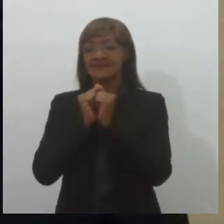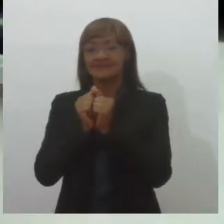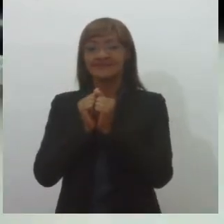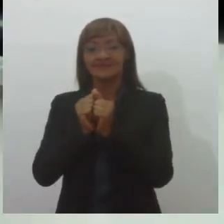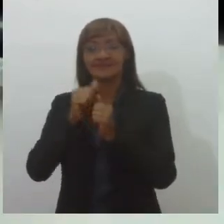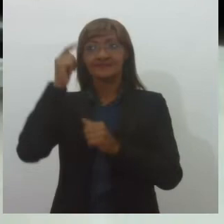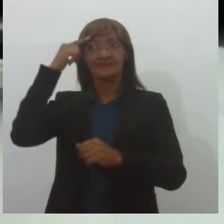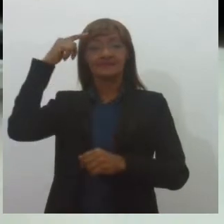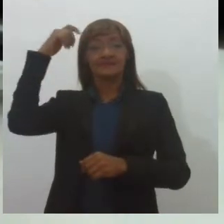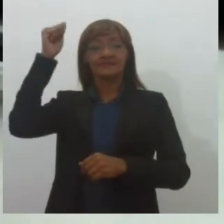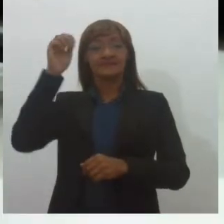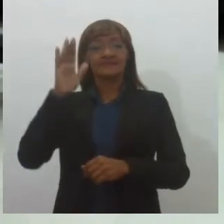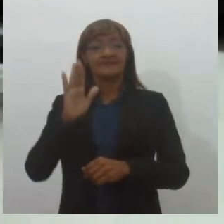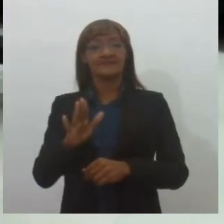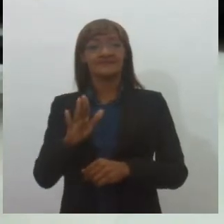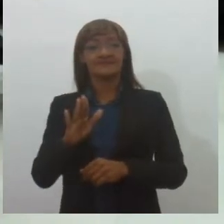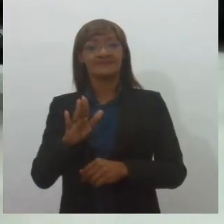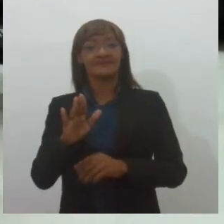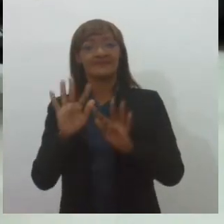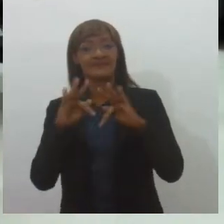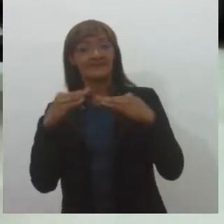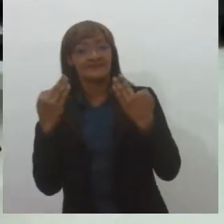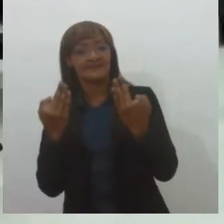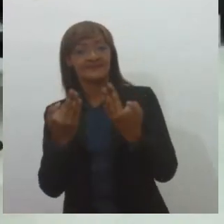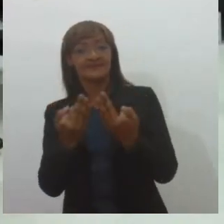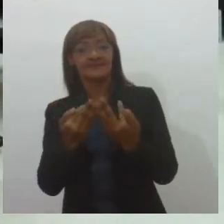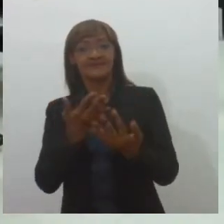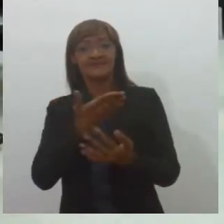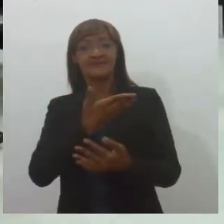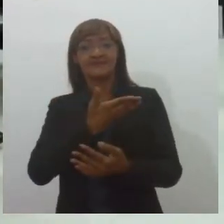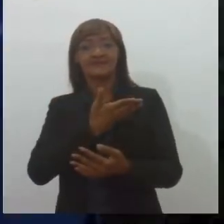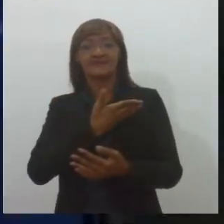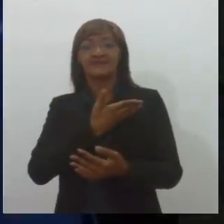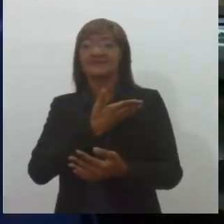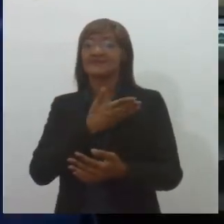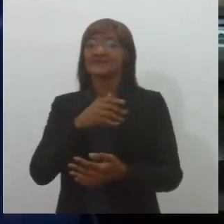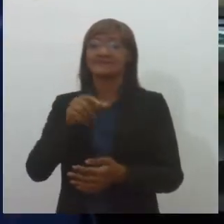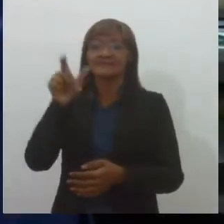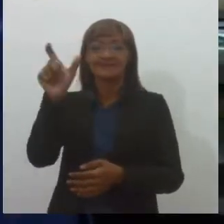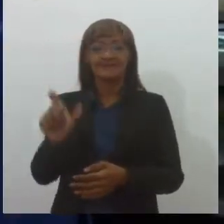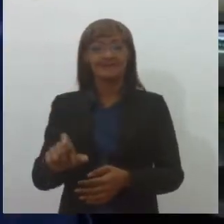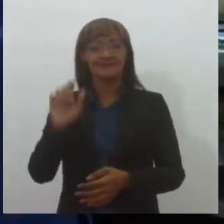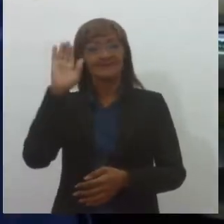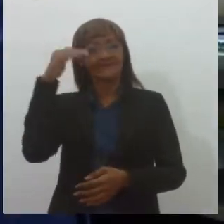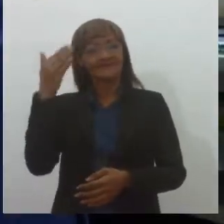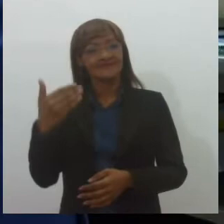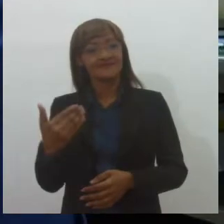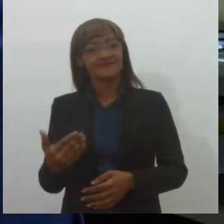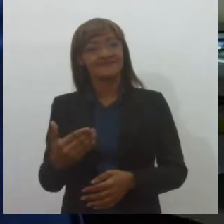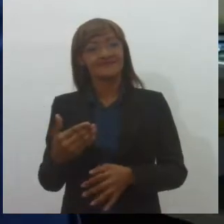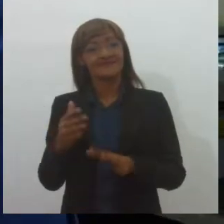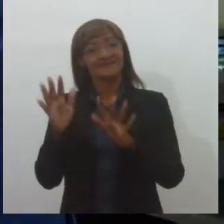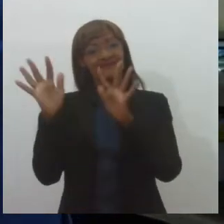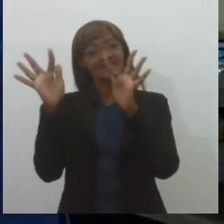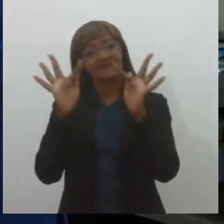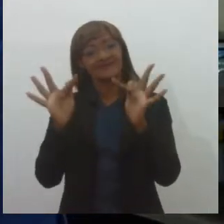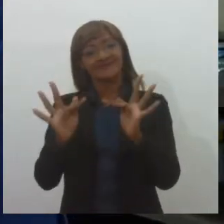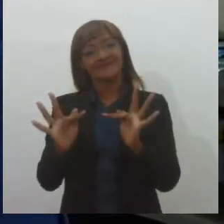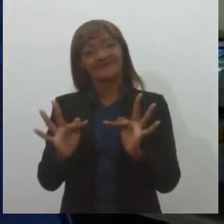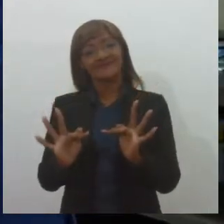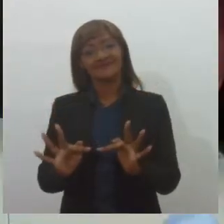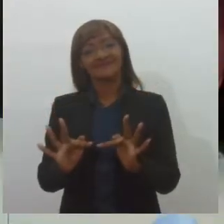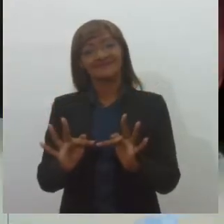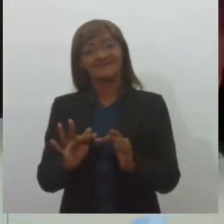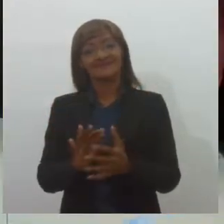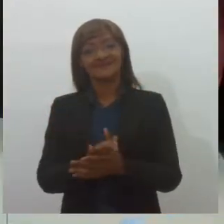por autoridades parentes familiares e amigos do homenageado o que se disse muito feliz com o